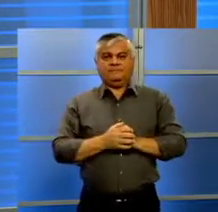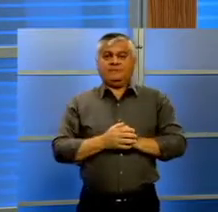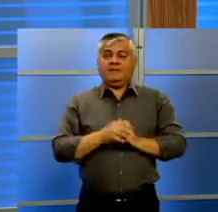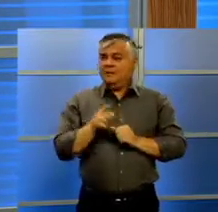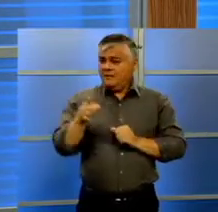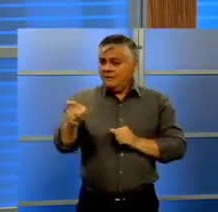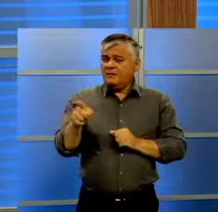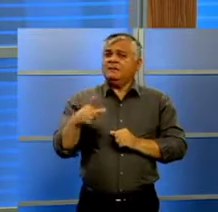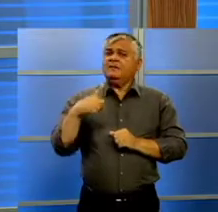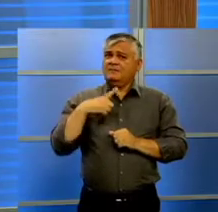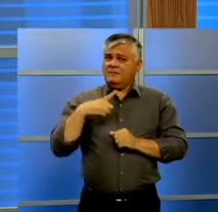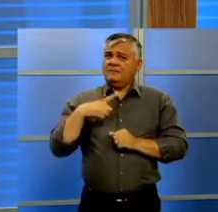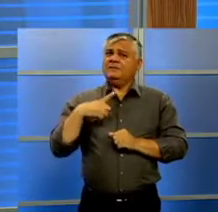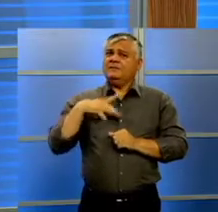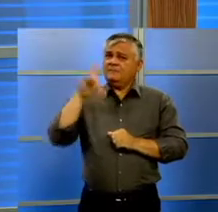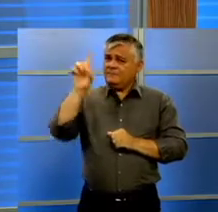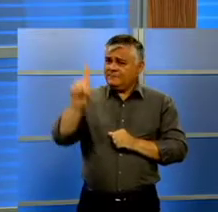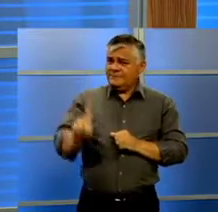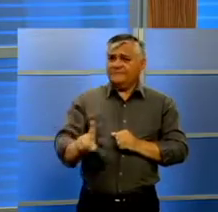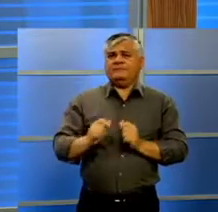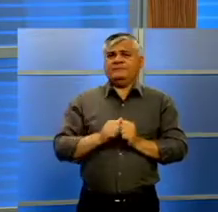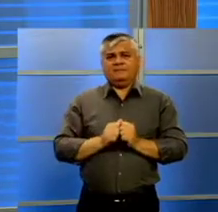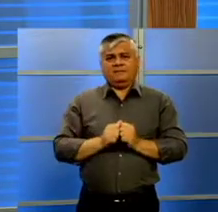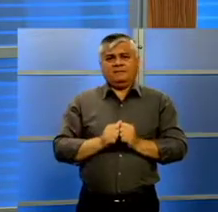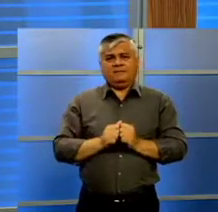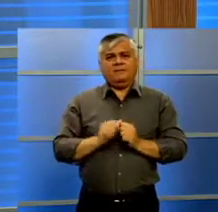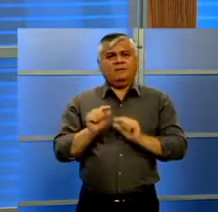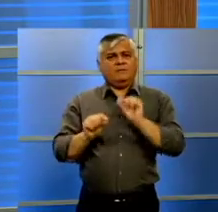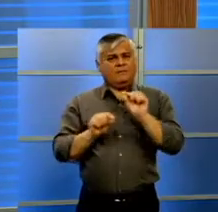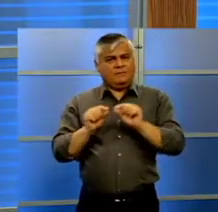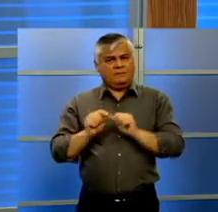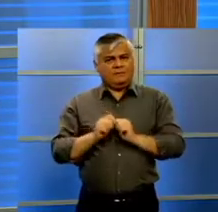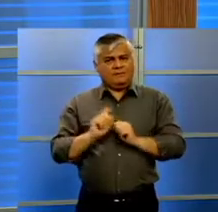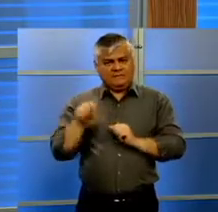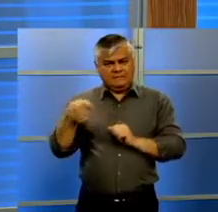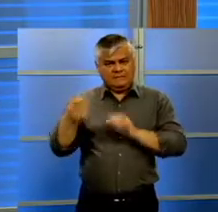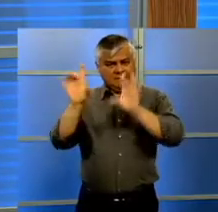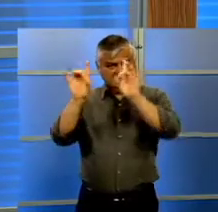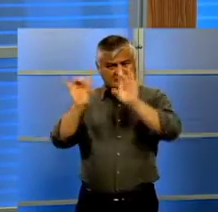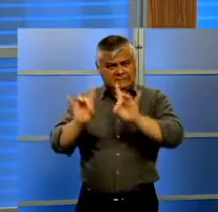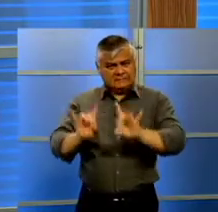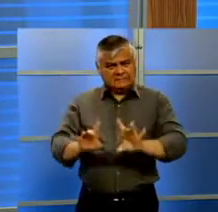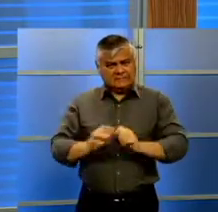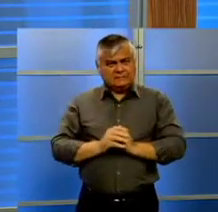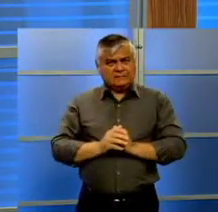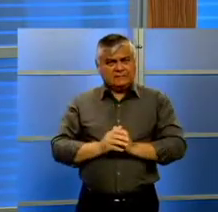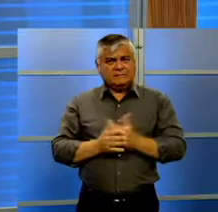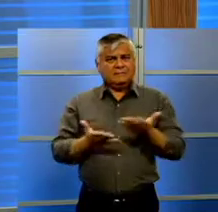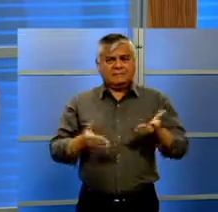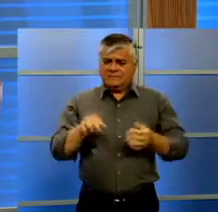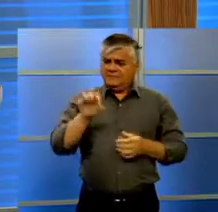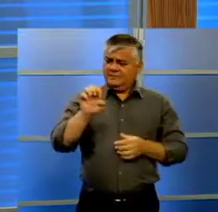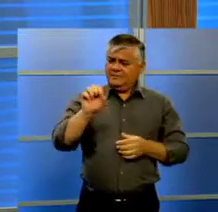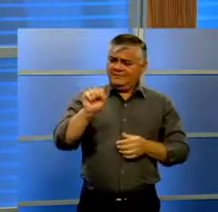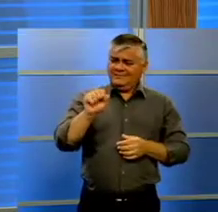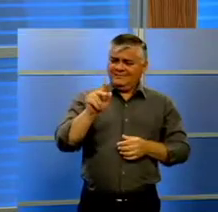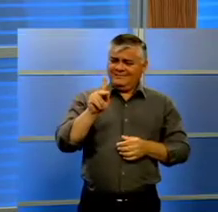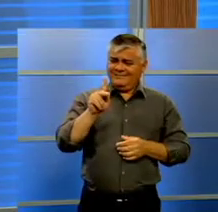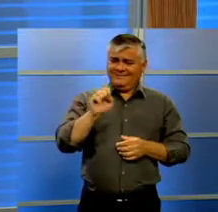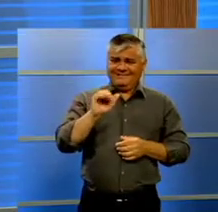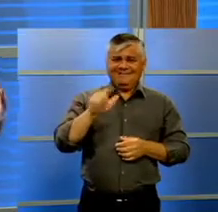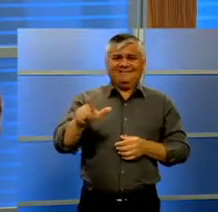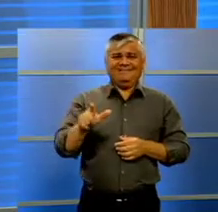tem necessidades especiais. Para ele, coisas próprias. Mas então, para que serve o sinal de especial, se eu não posso